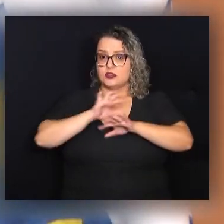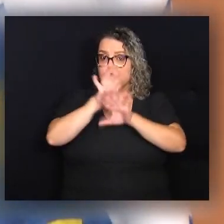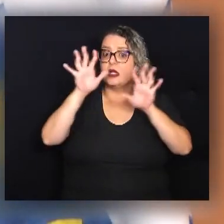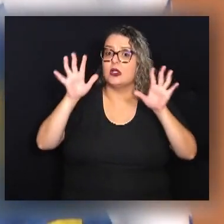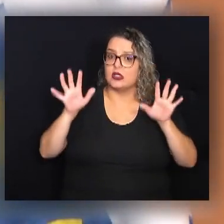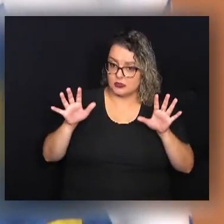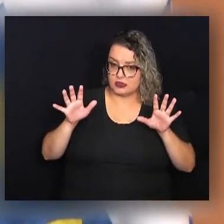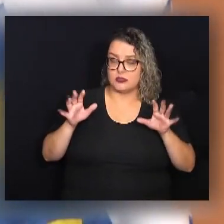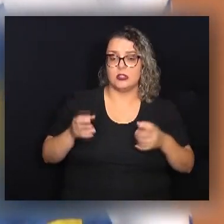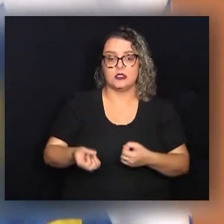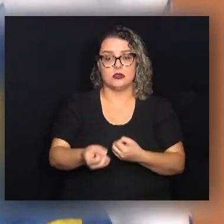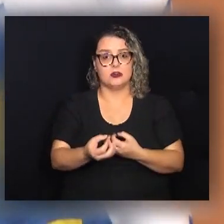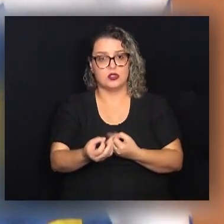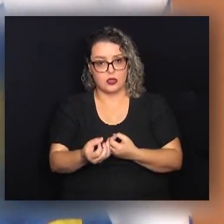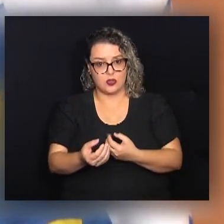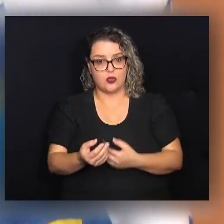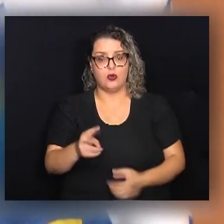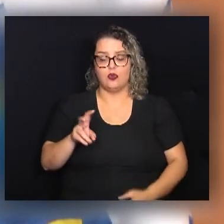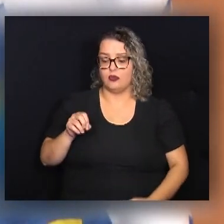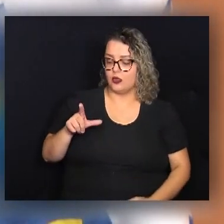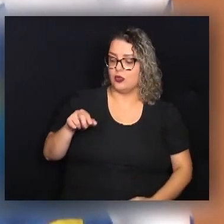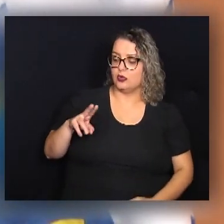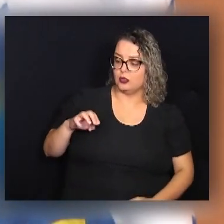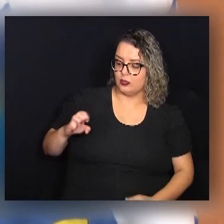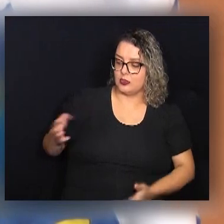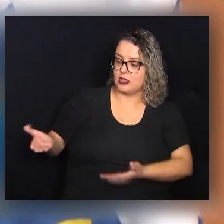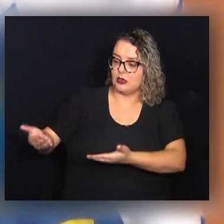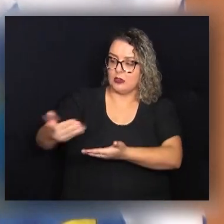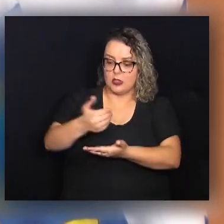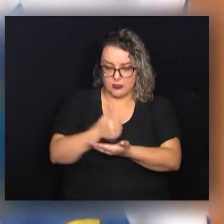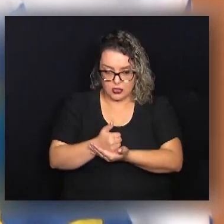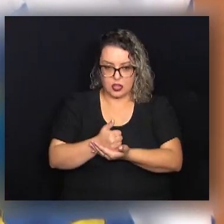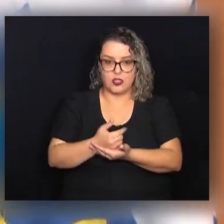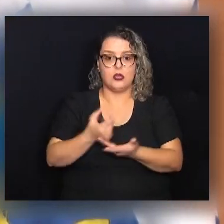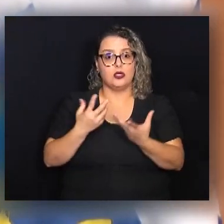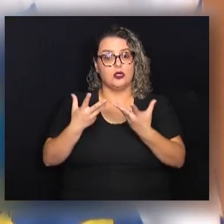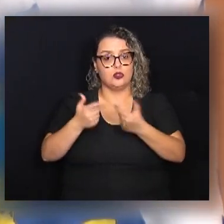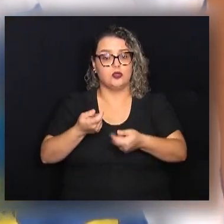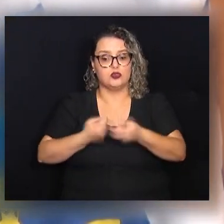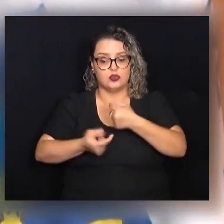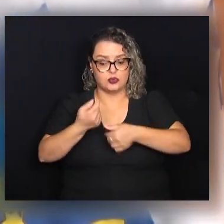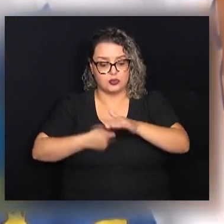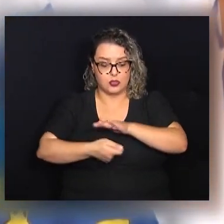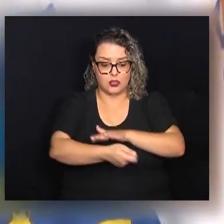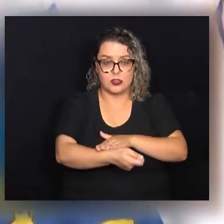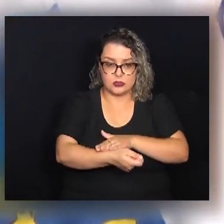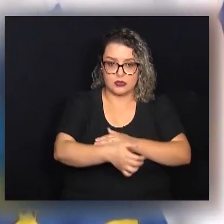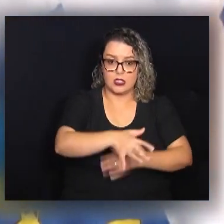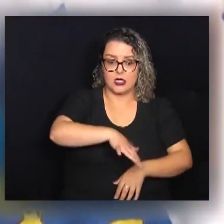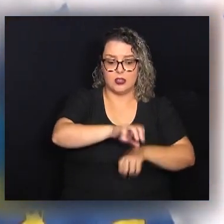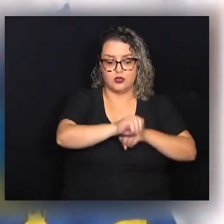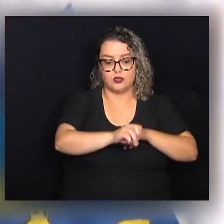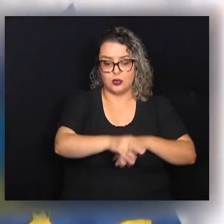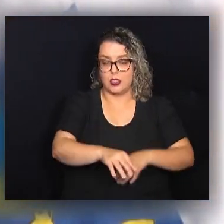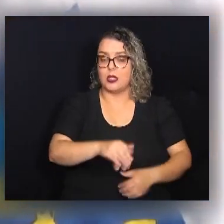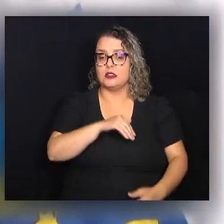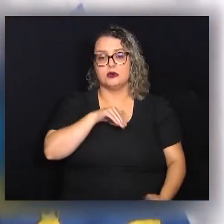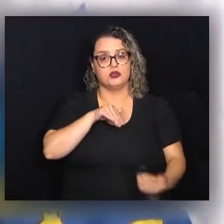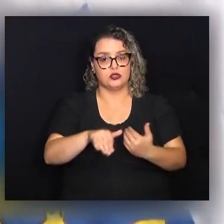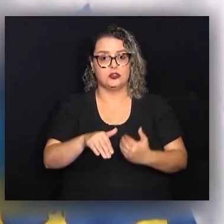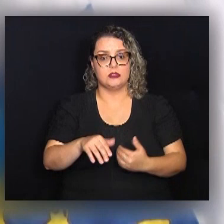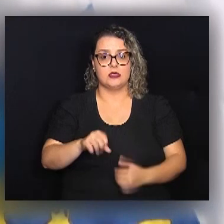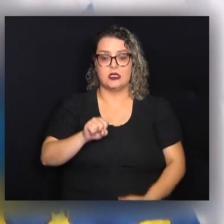o volume de demanda para a sinalização, não é? Para a educação de trânsito e, às vezes, a arrecadação. Então, mostra também que o objetivo não